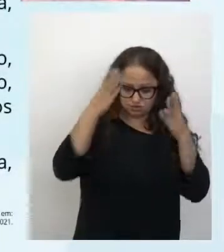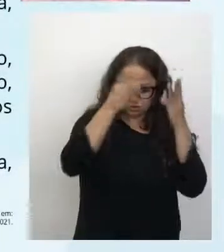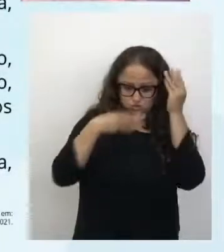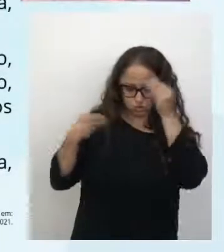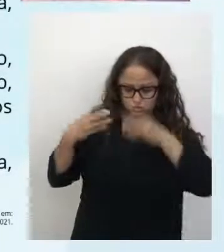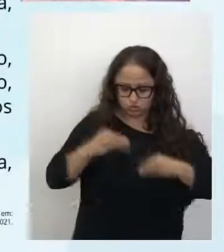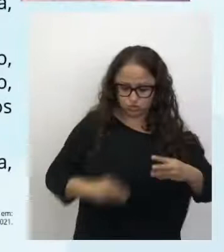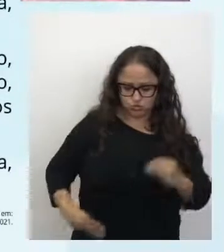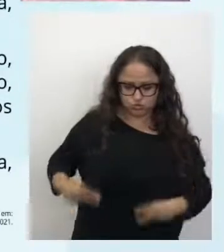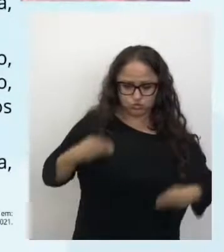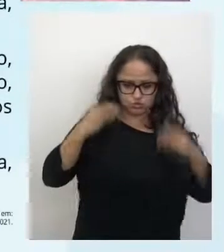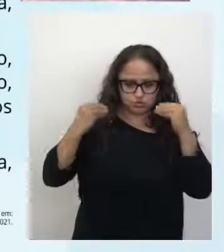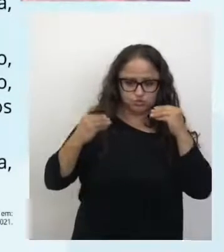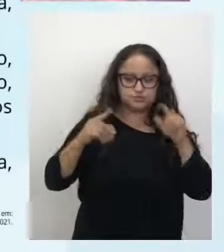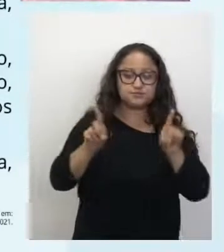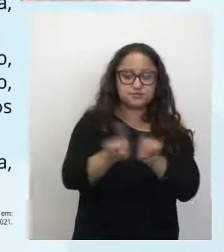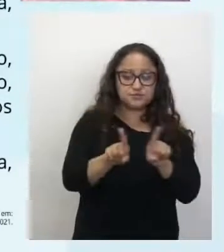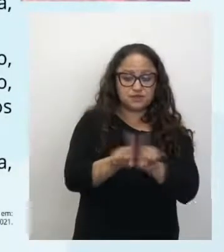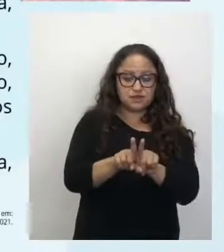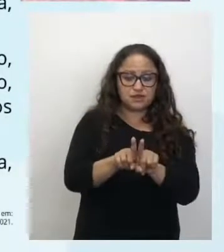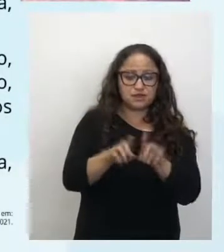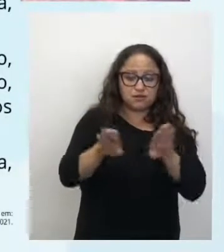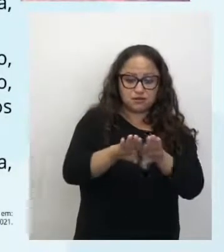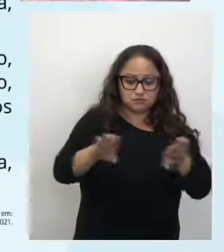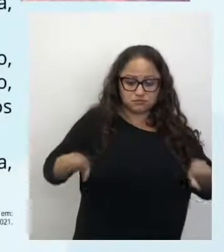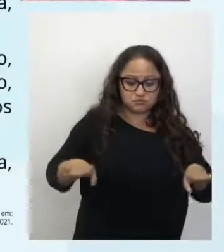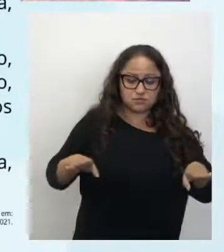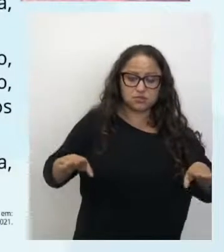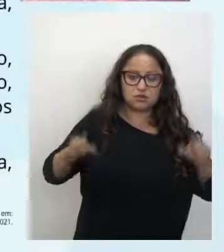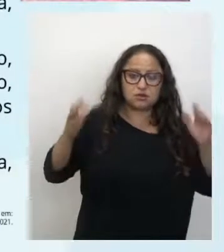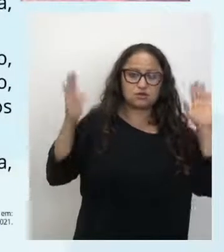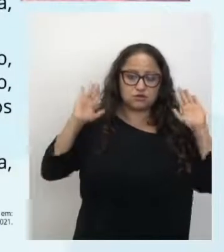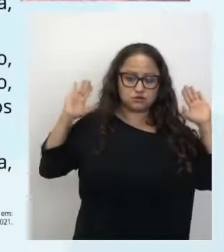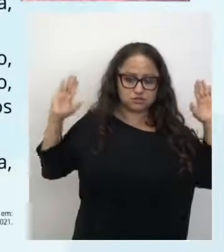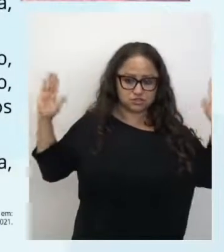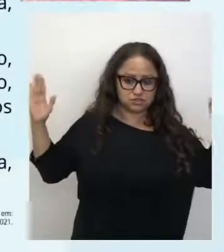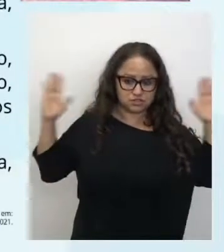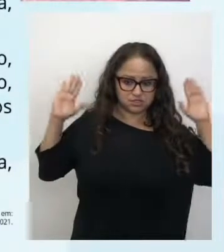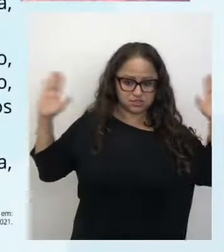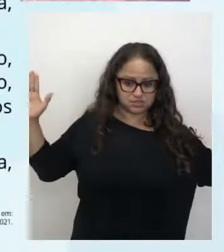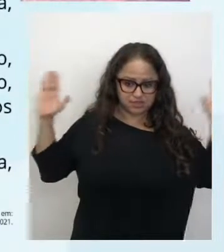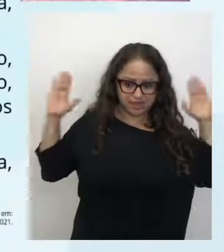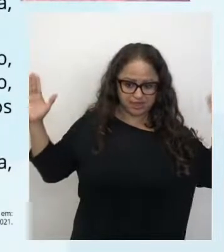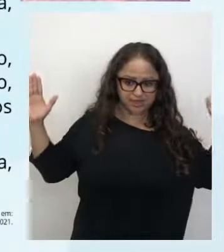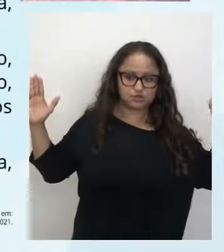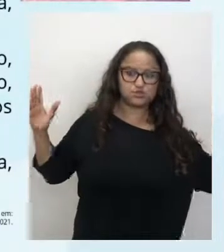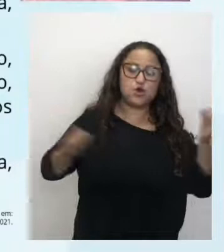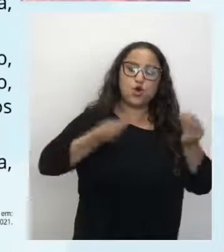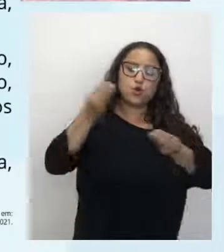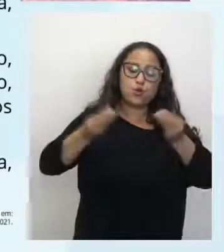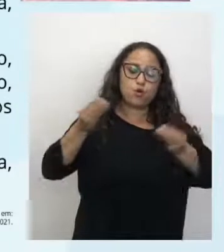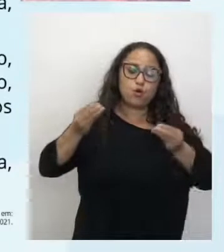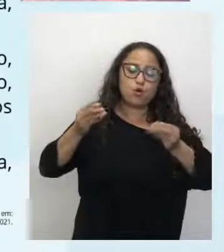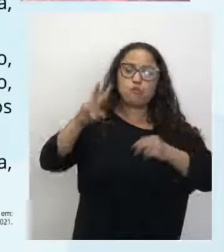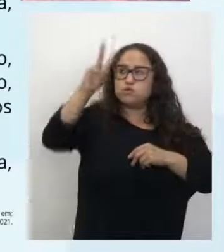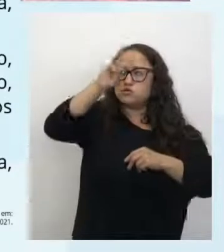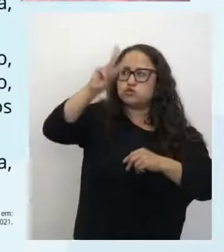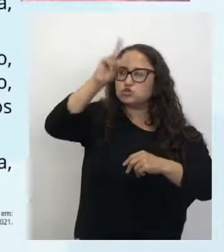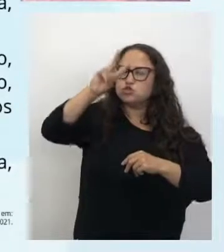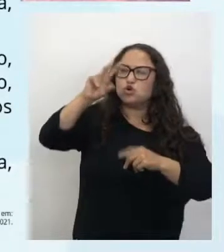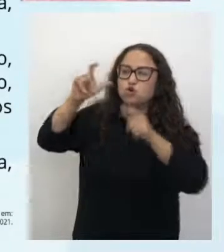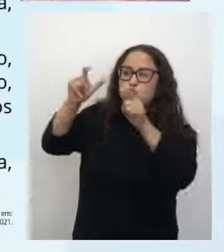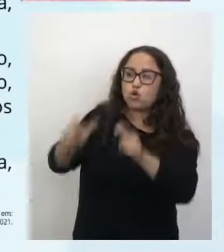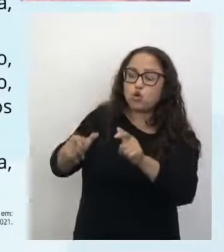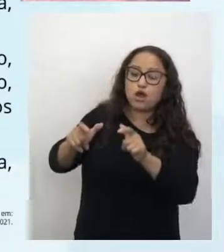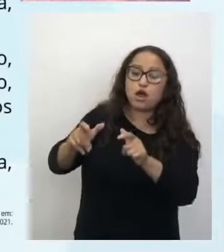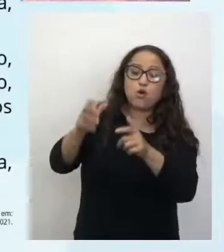caracterização cênica de um personagem, os cenários, né, que vão ajudar a ambientar essa peça, né, para eu saber em que momento histórico, em que local isso se passa,